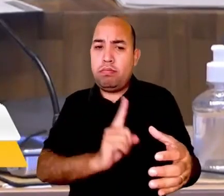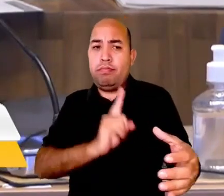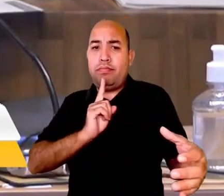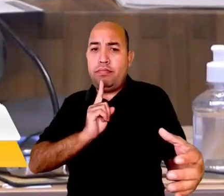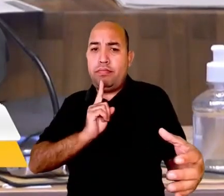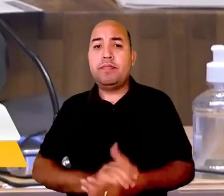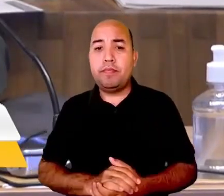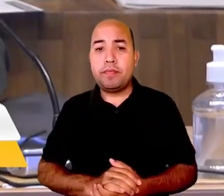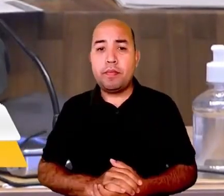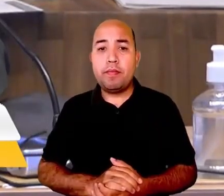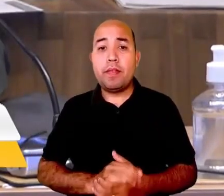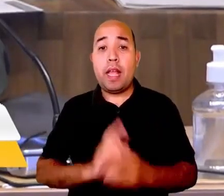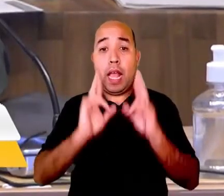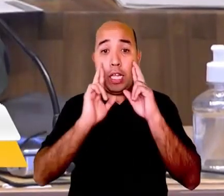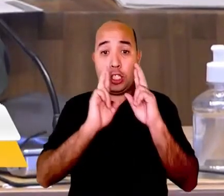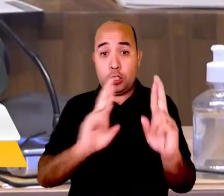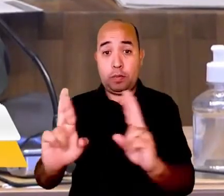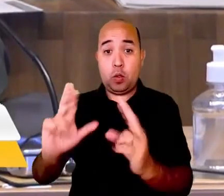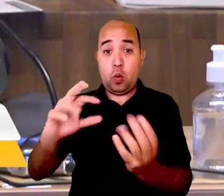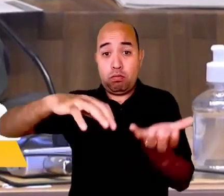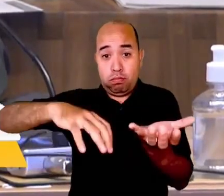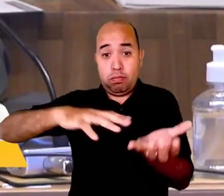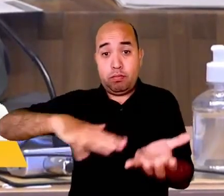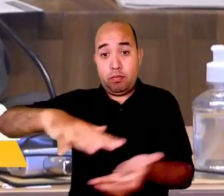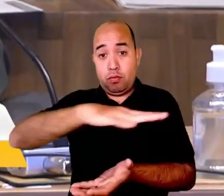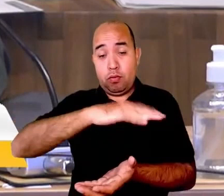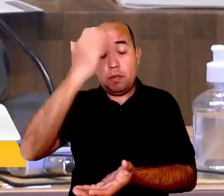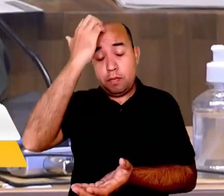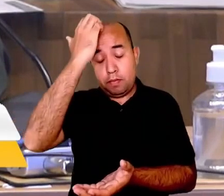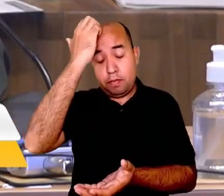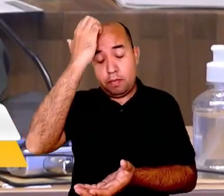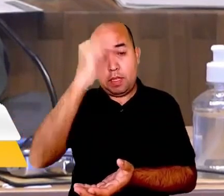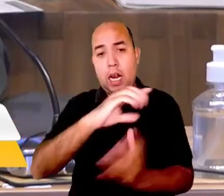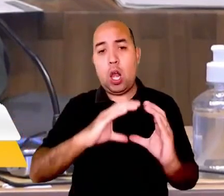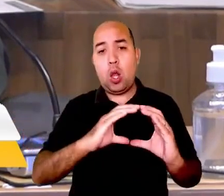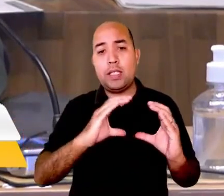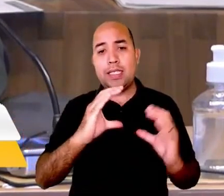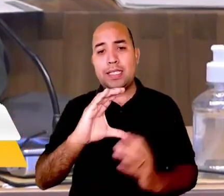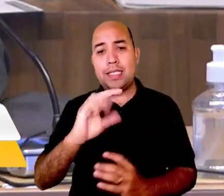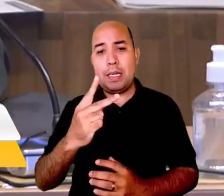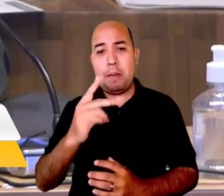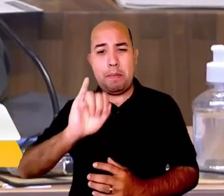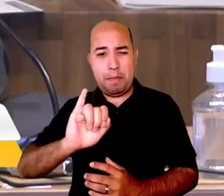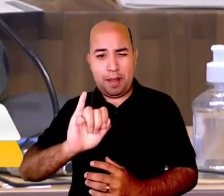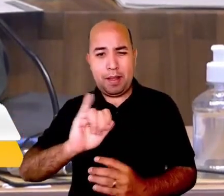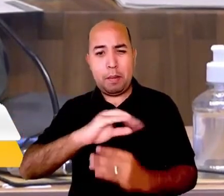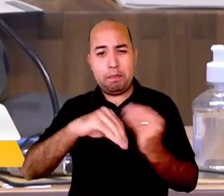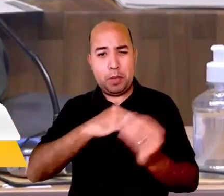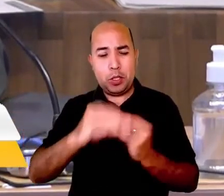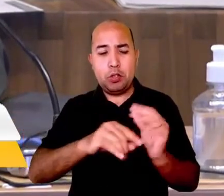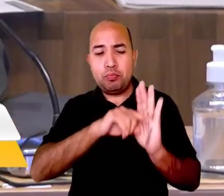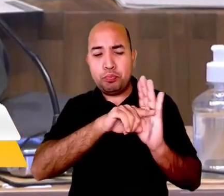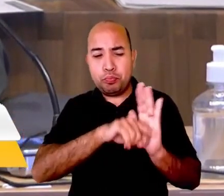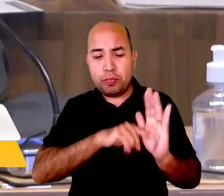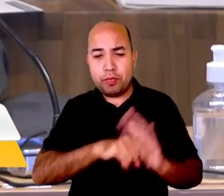Em respeito ao Congresso Nacional, e seguindo a mesma linha adotada naquela comissão parlamentar mista de inquérito, e sem qualquer intenção